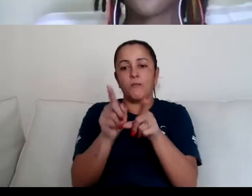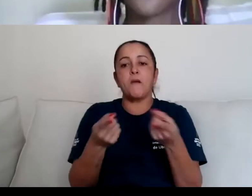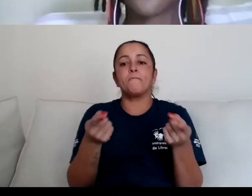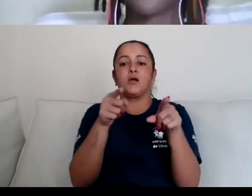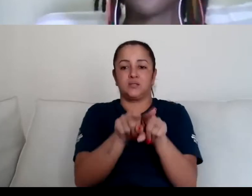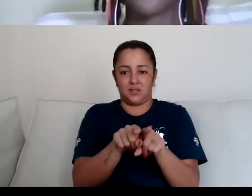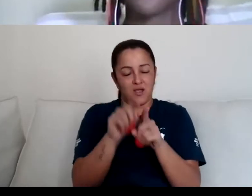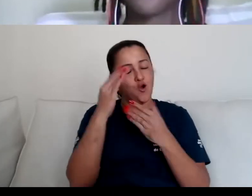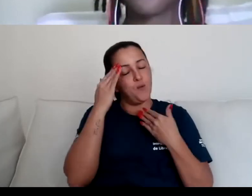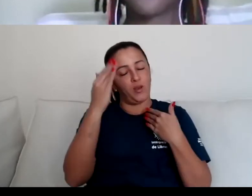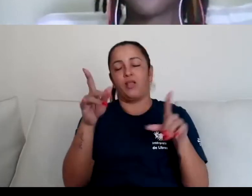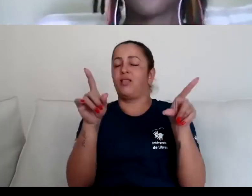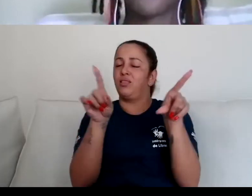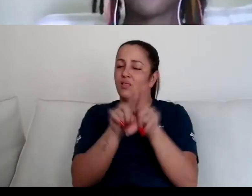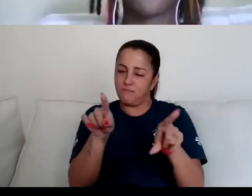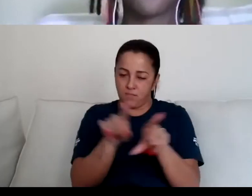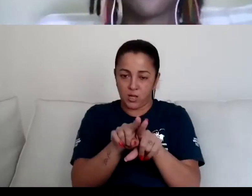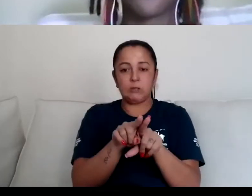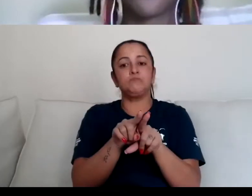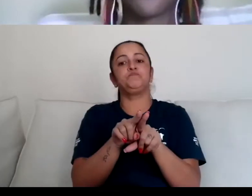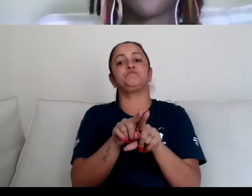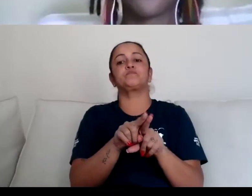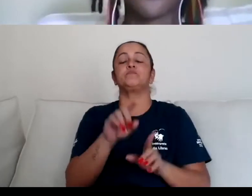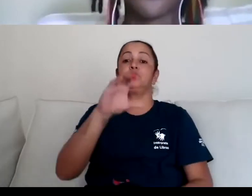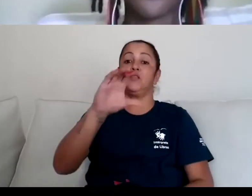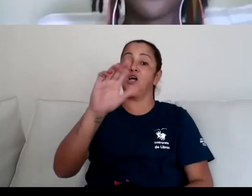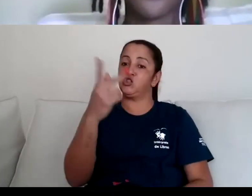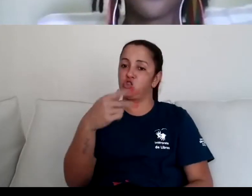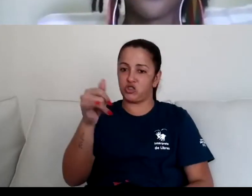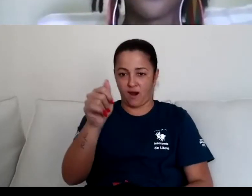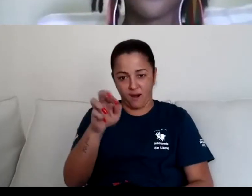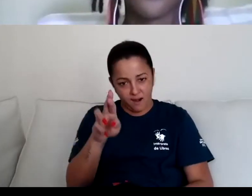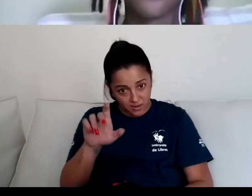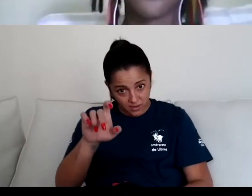Muito obrigada também ao Charles Labeta